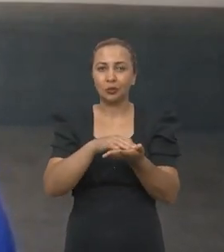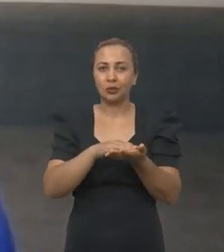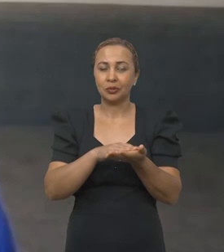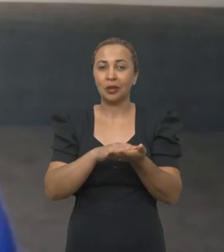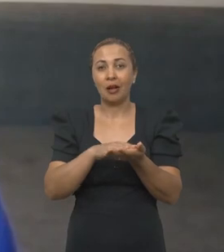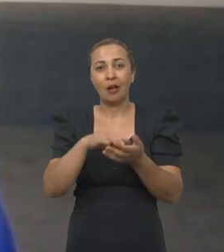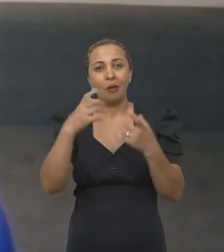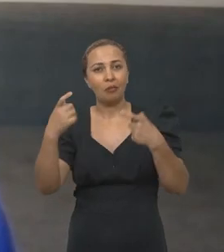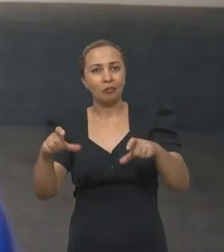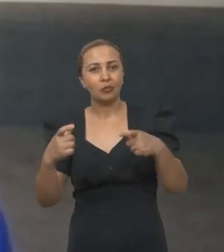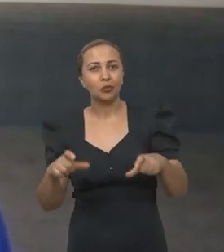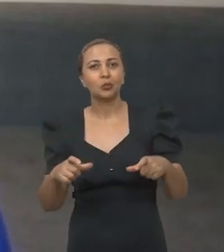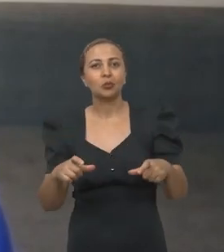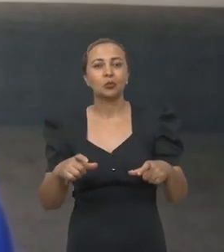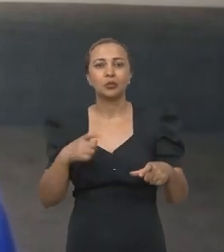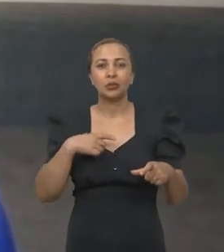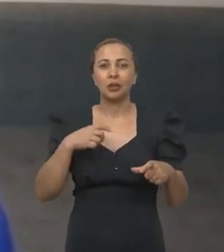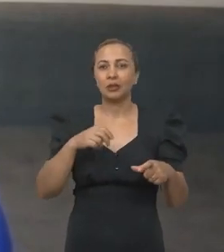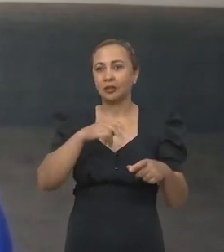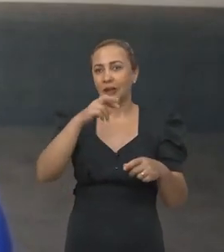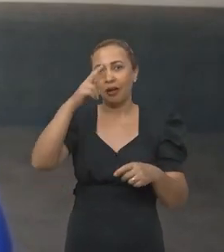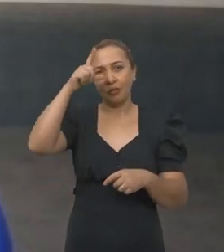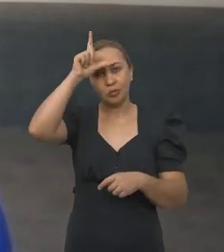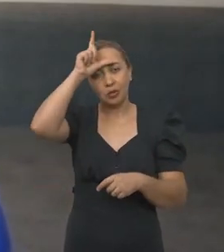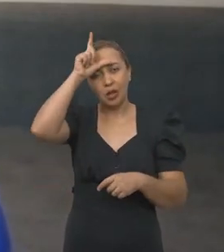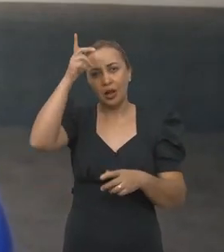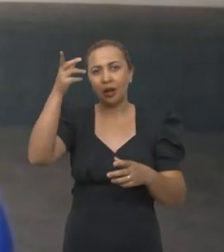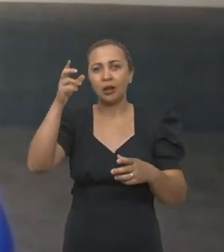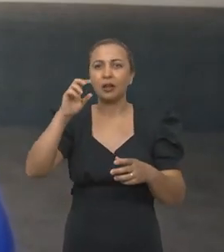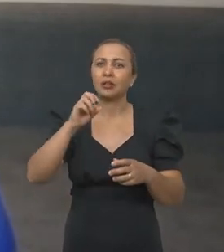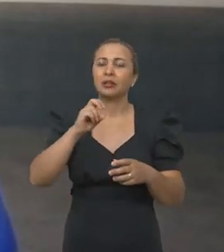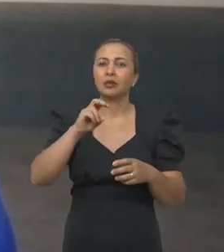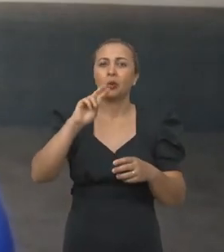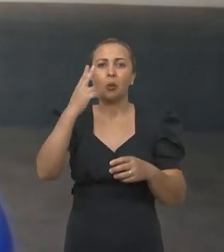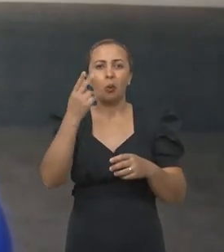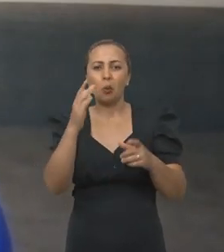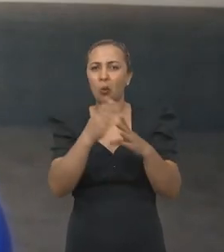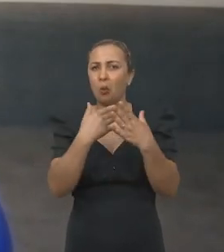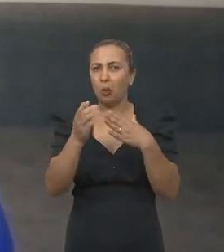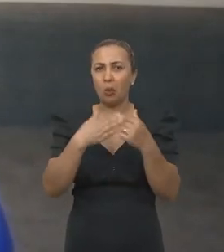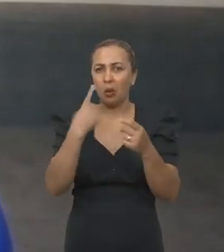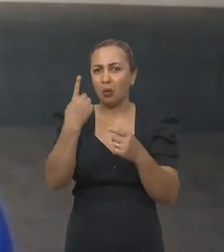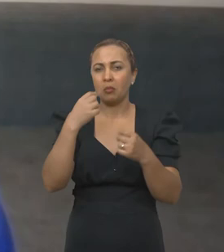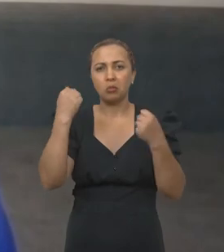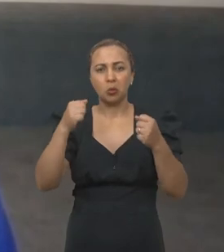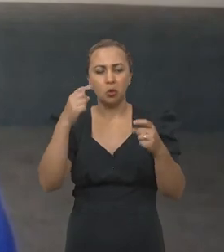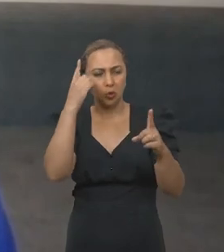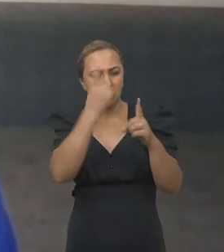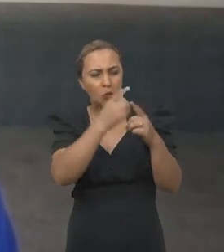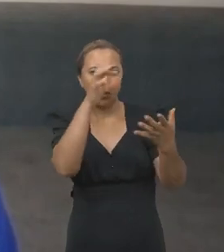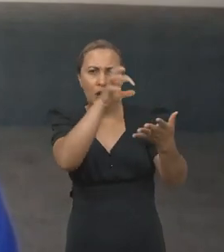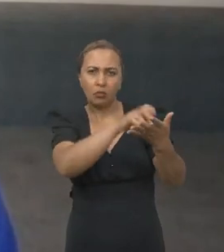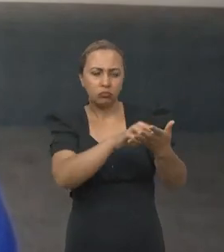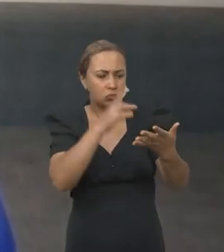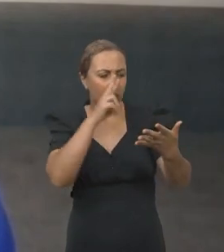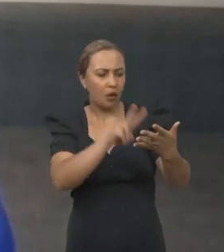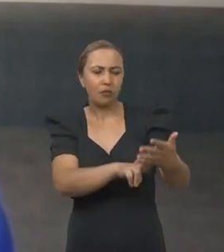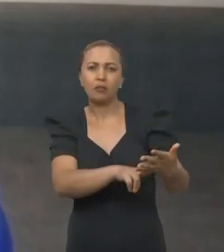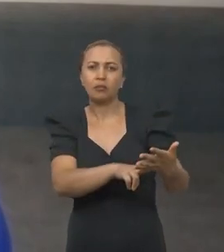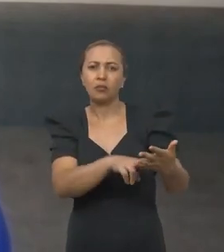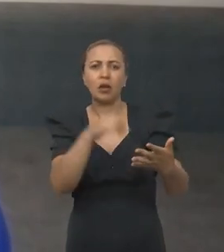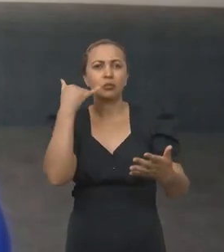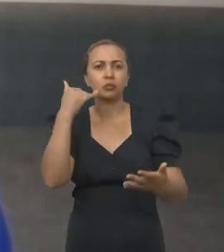móvel onde as autoridades ou qualquer um que identificando o alerta desse pode